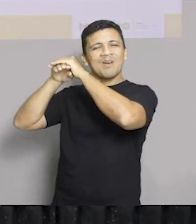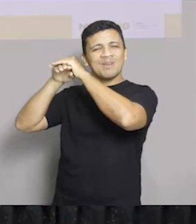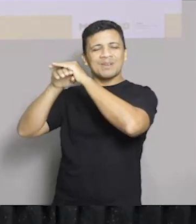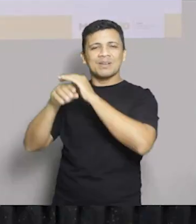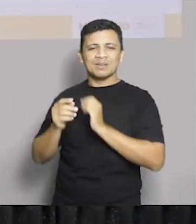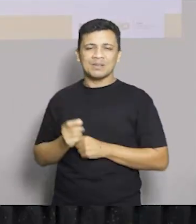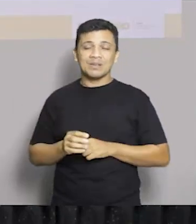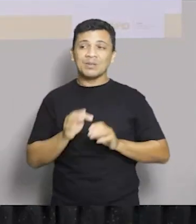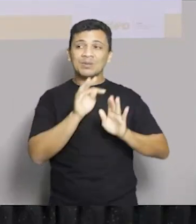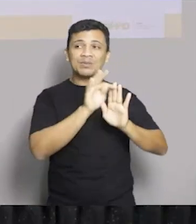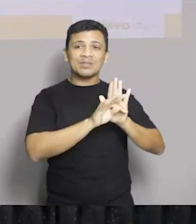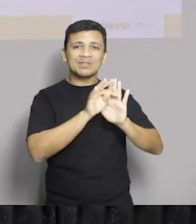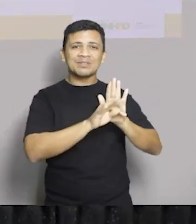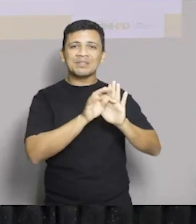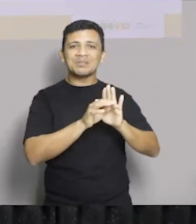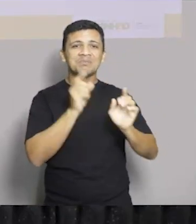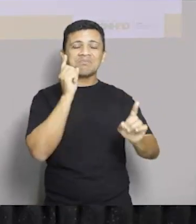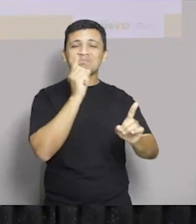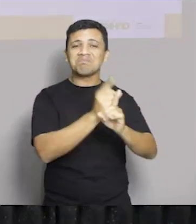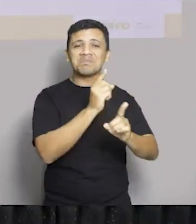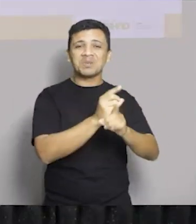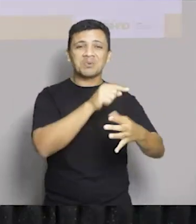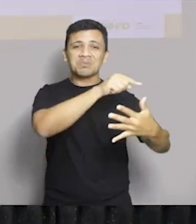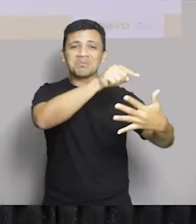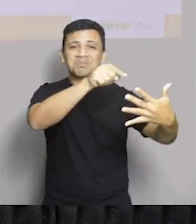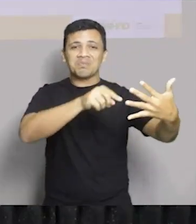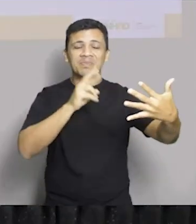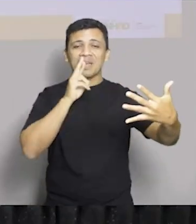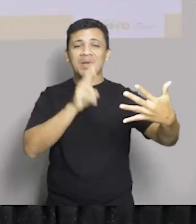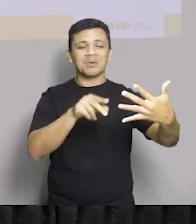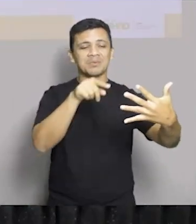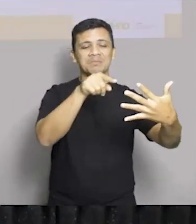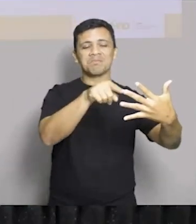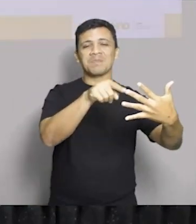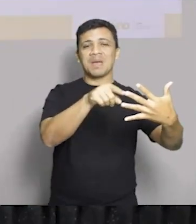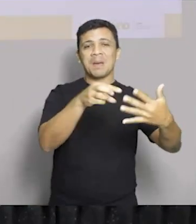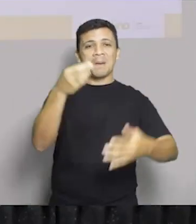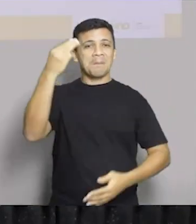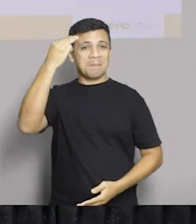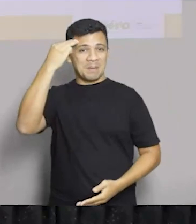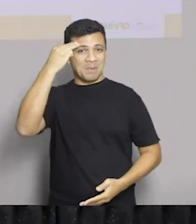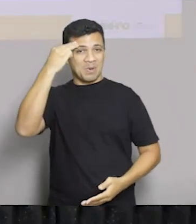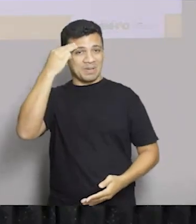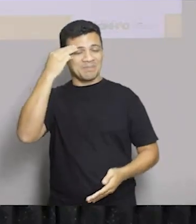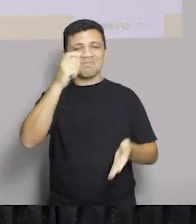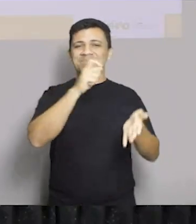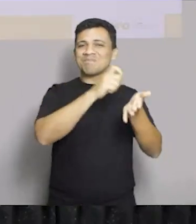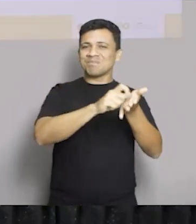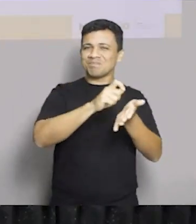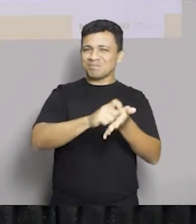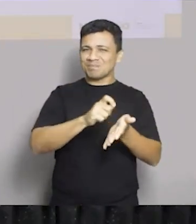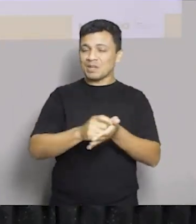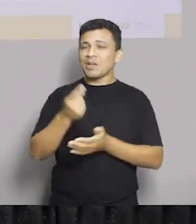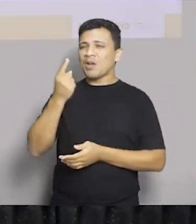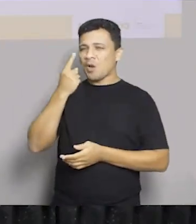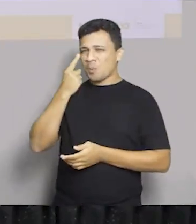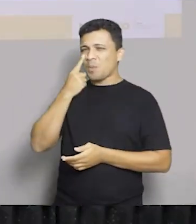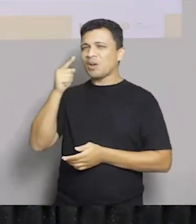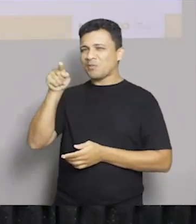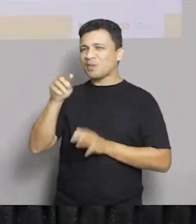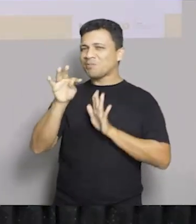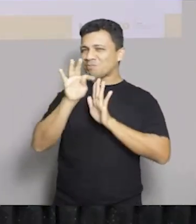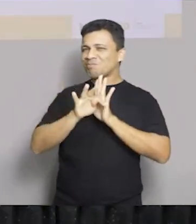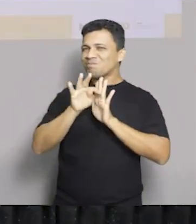localizo ó só pela palavra-chave memória e Registro mas vamos ver a do texto